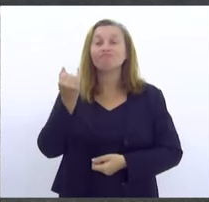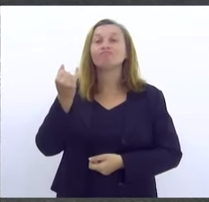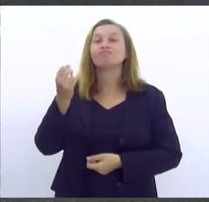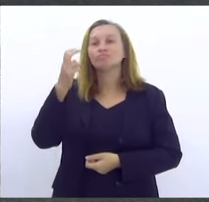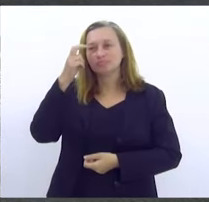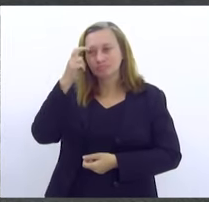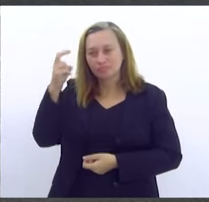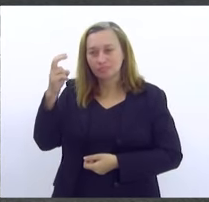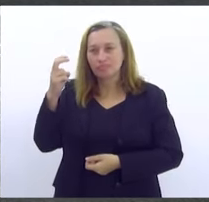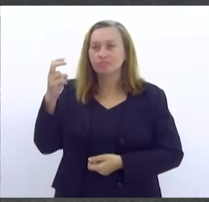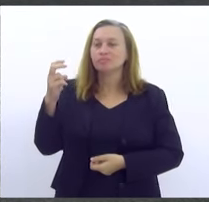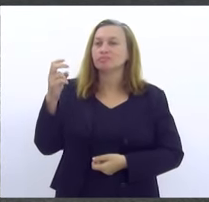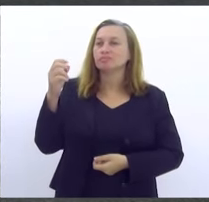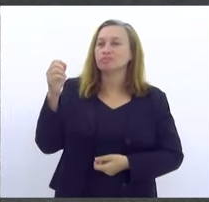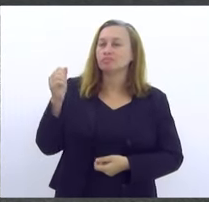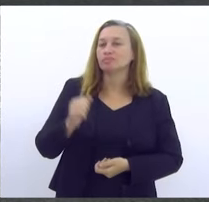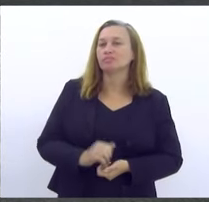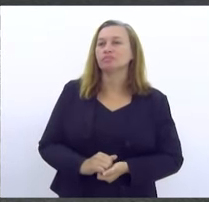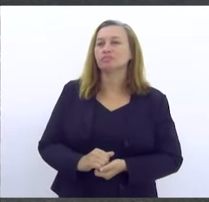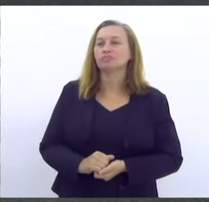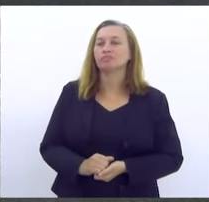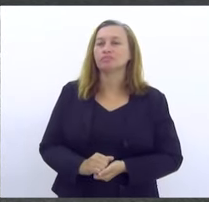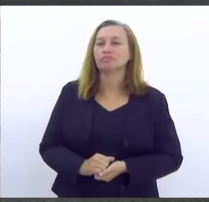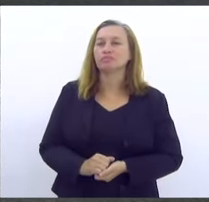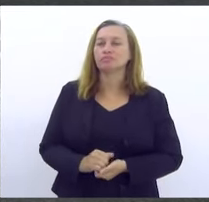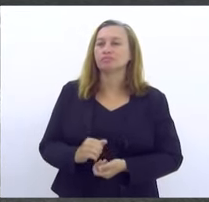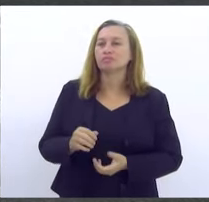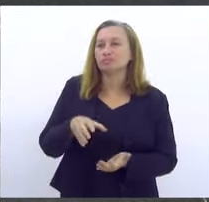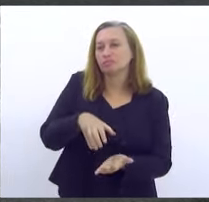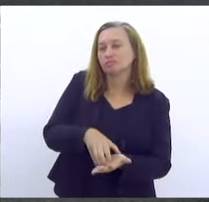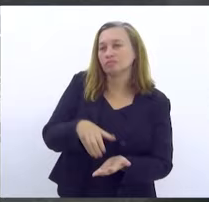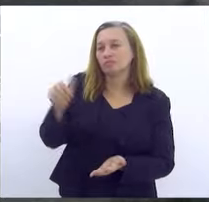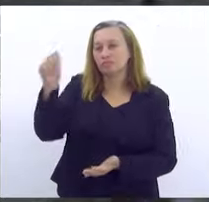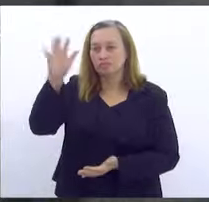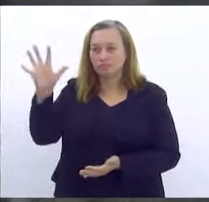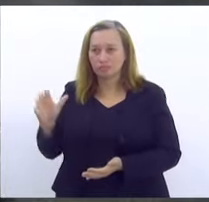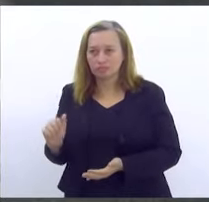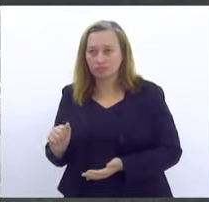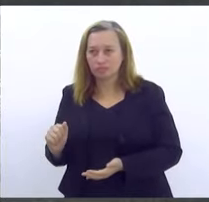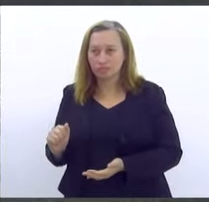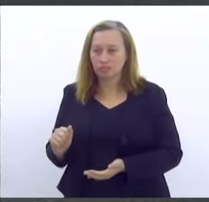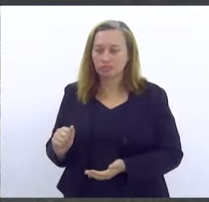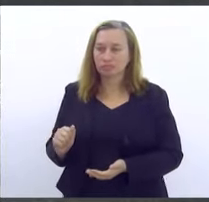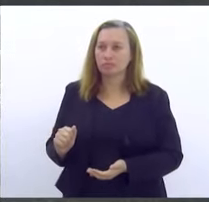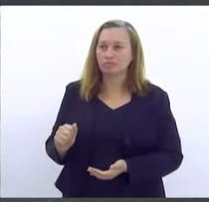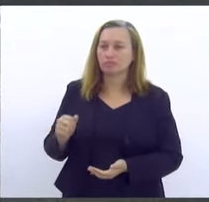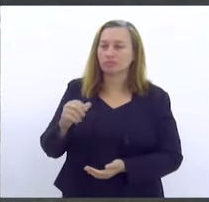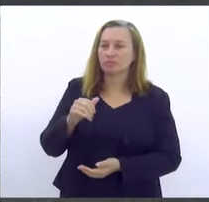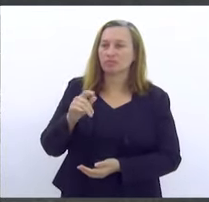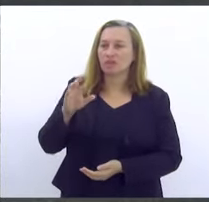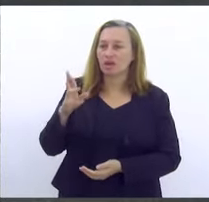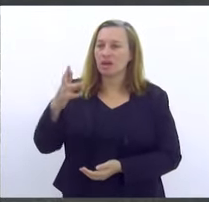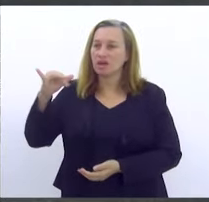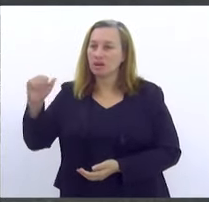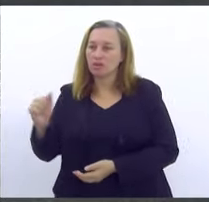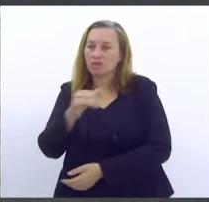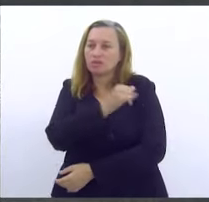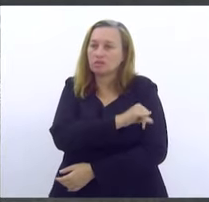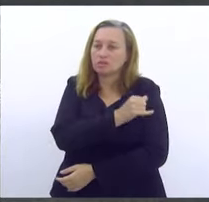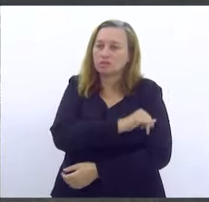modo geral. O Centro Afro Carioca de Cinema foi fundado pelo Zózimo